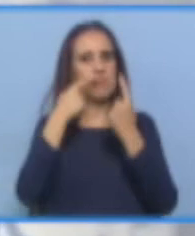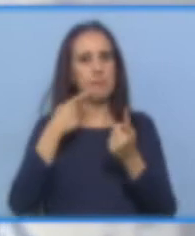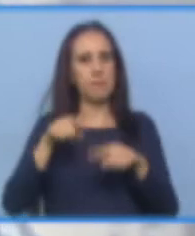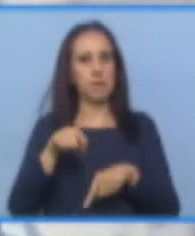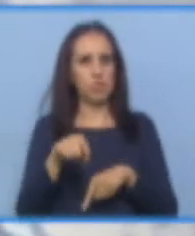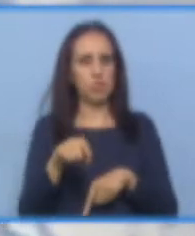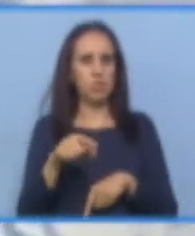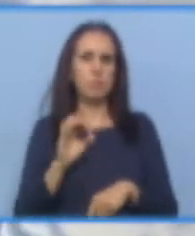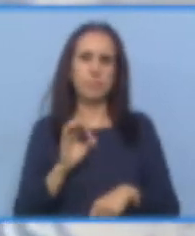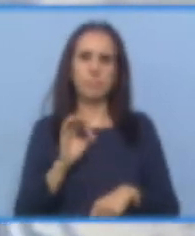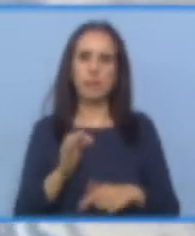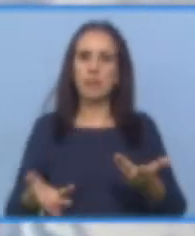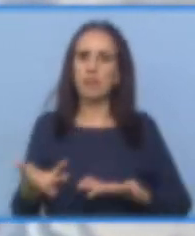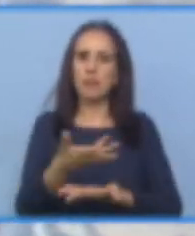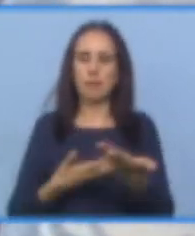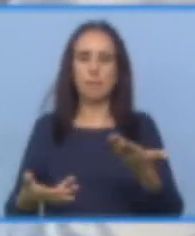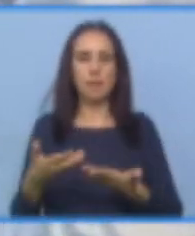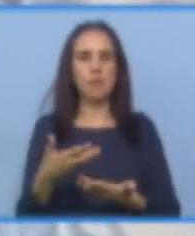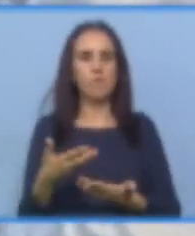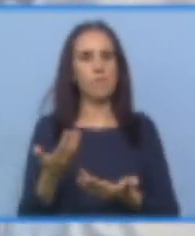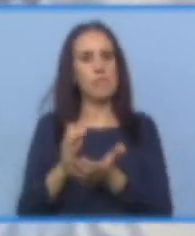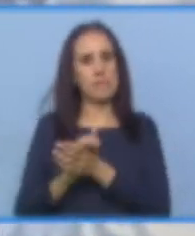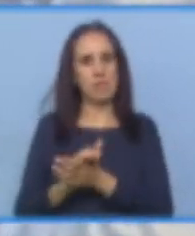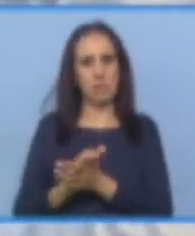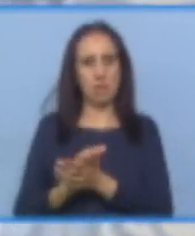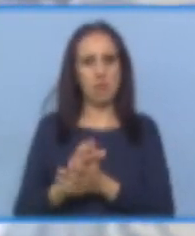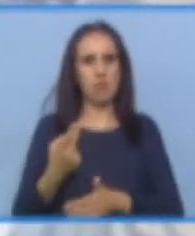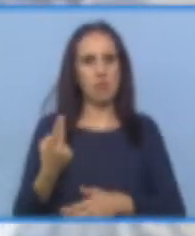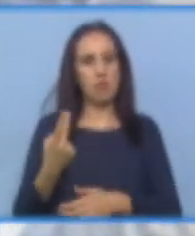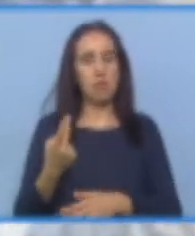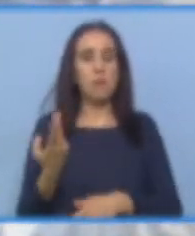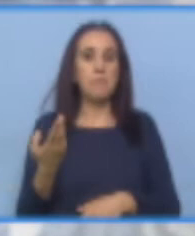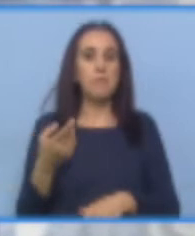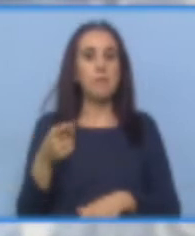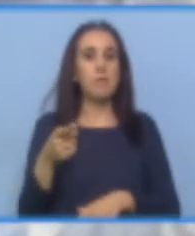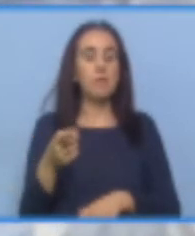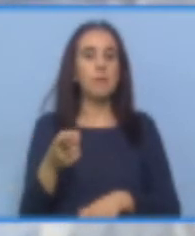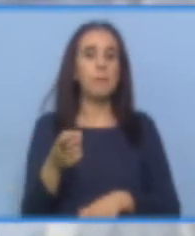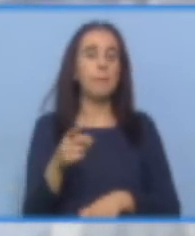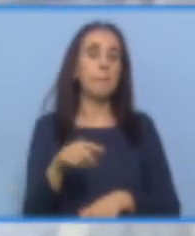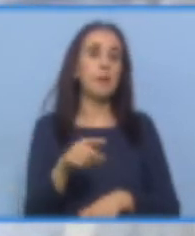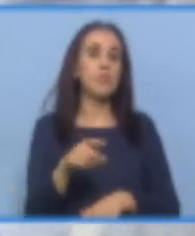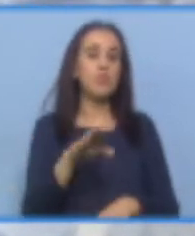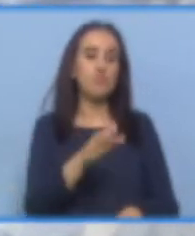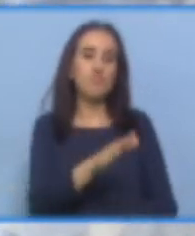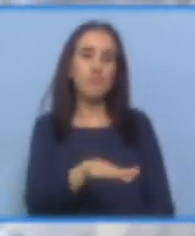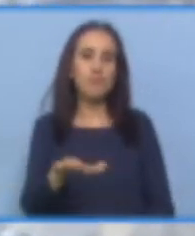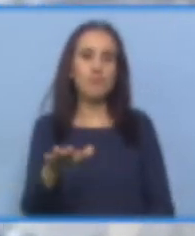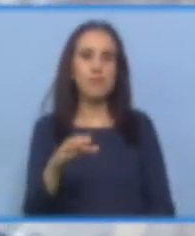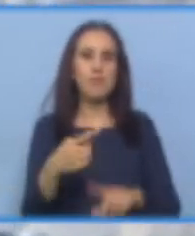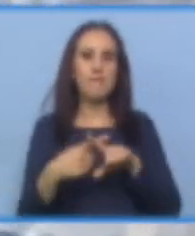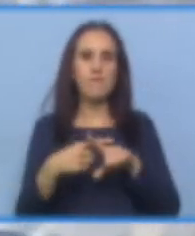Portanto, essencialmente, essa dinâmica foi feita em casal, com alguma curiosidade também por parte dos mais pequenos. As